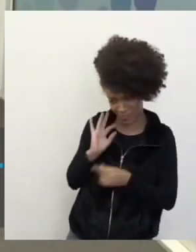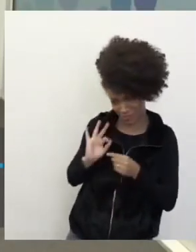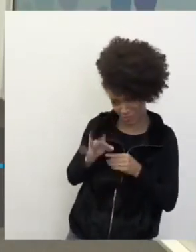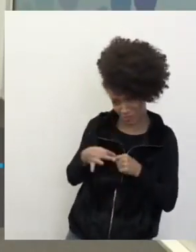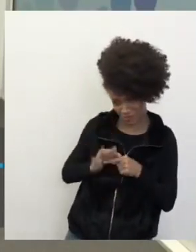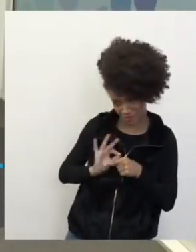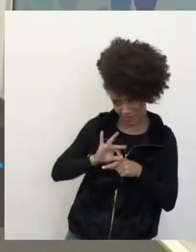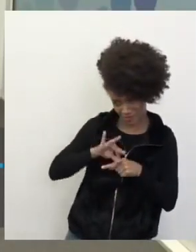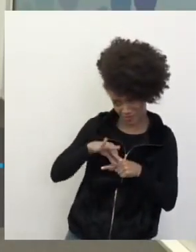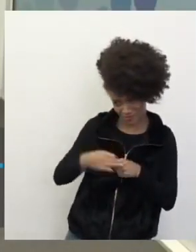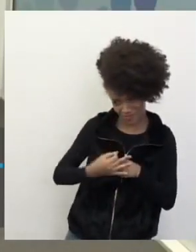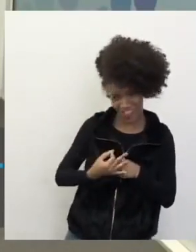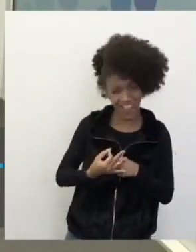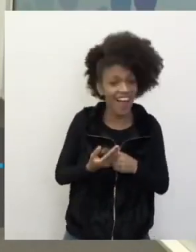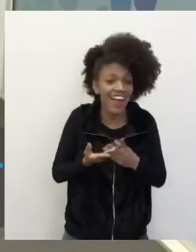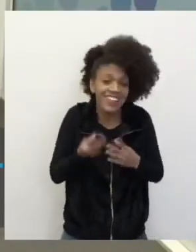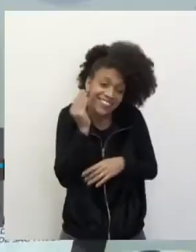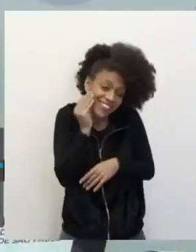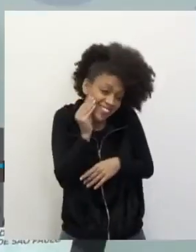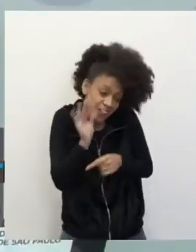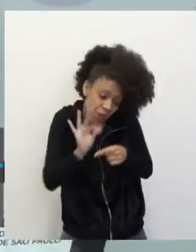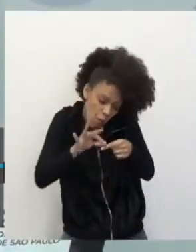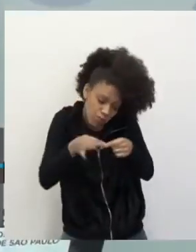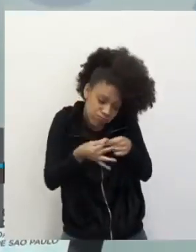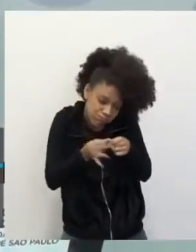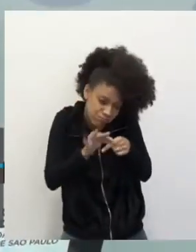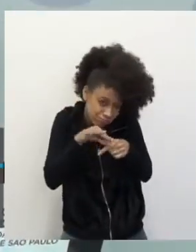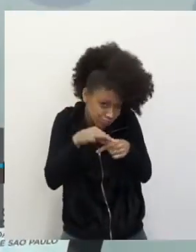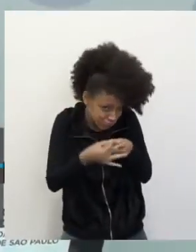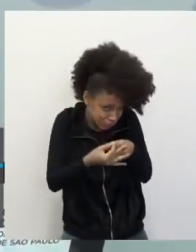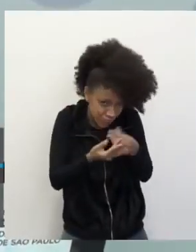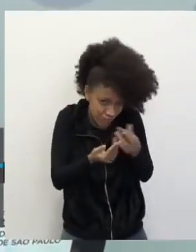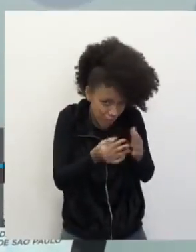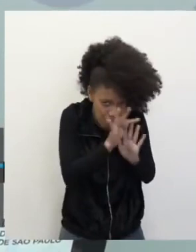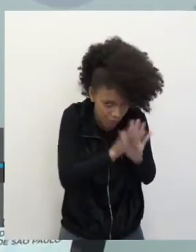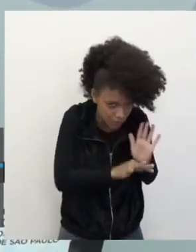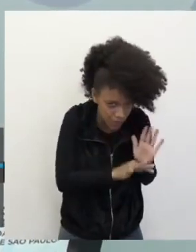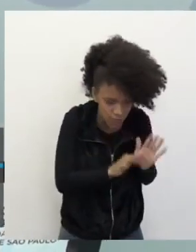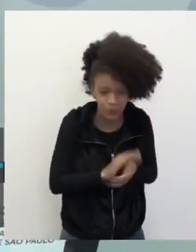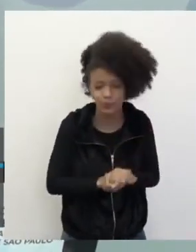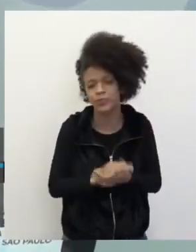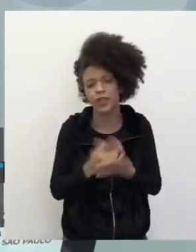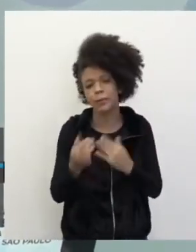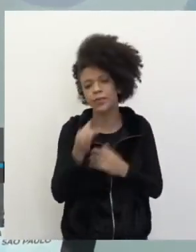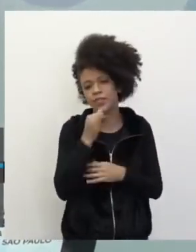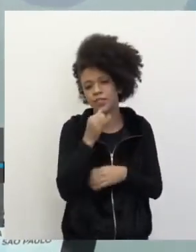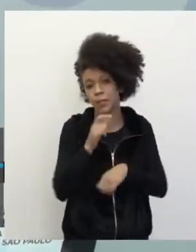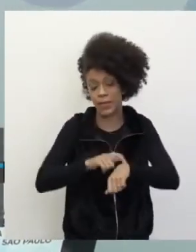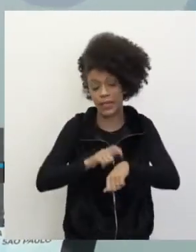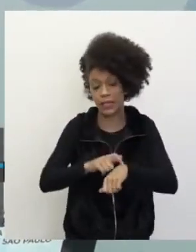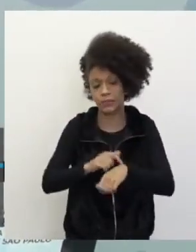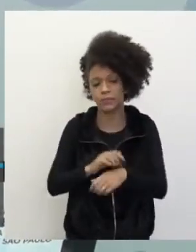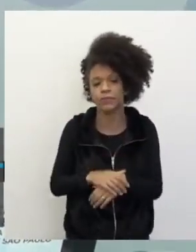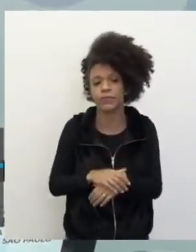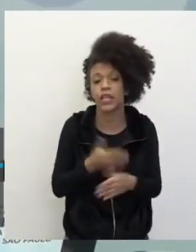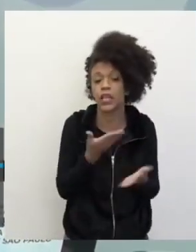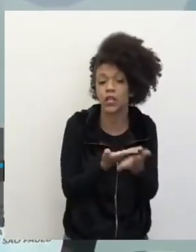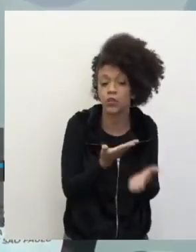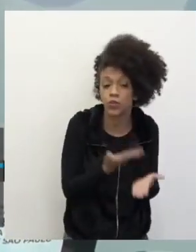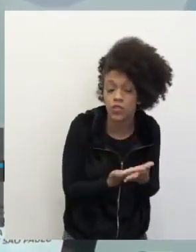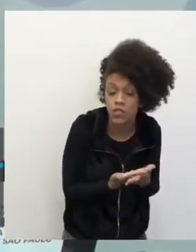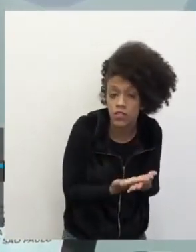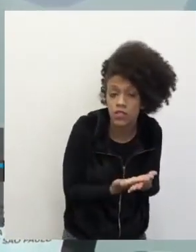está aqui tentando ensinar vocês a costurar um texto, Costurar tá bom? o texto, isso mesmo. Eu coloquei mais um exemplo aqui, ainda dá tempo de fazer. Estudamos